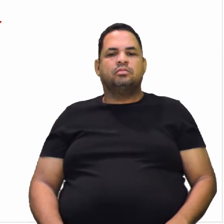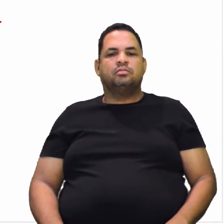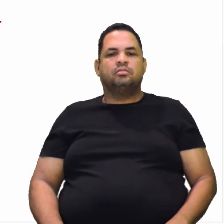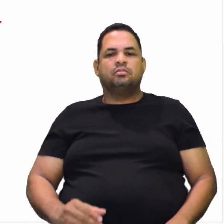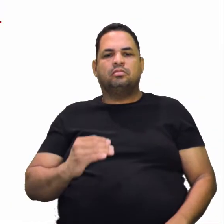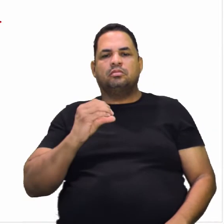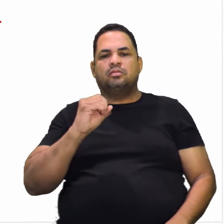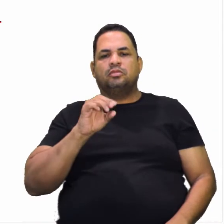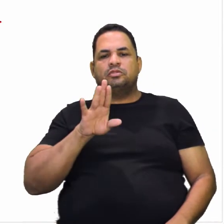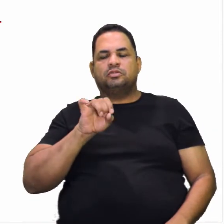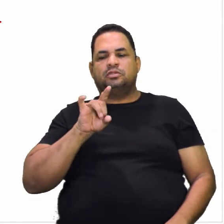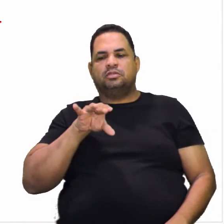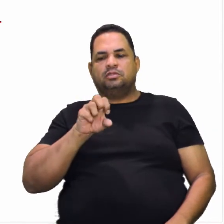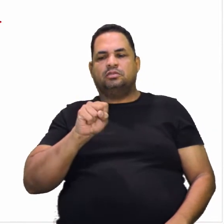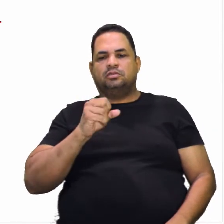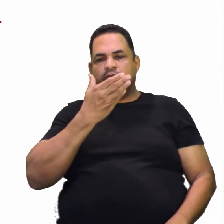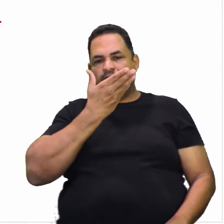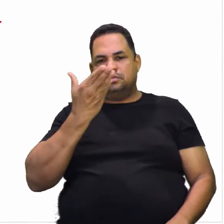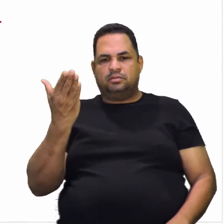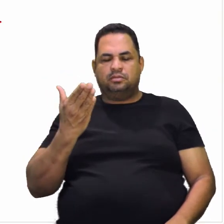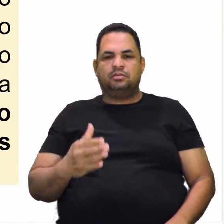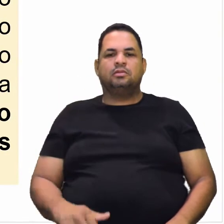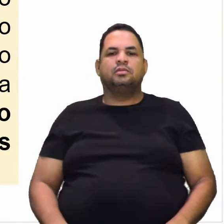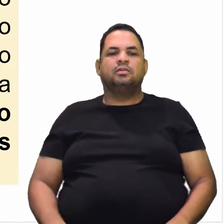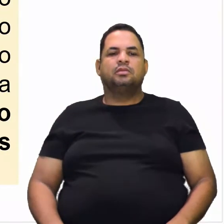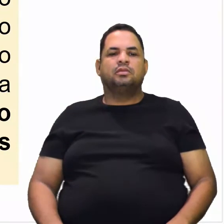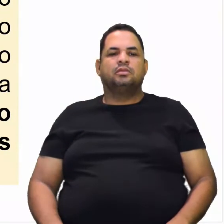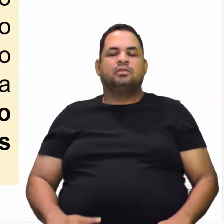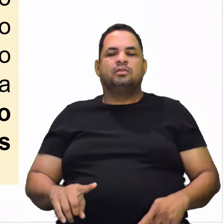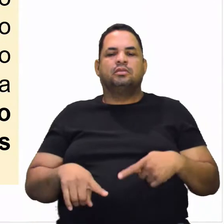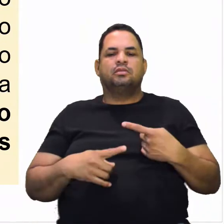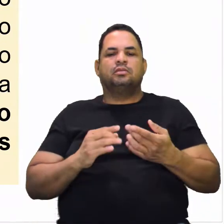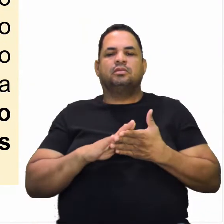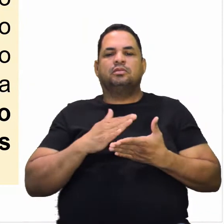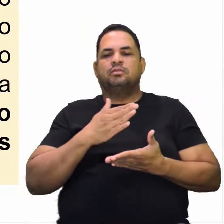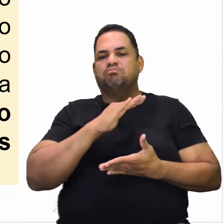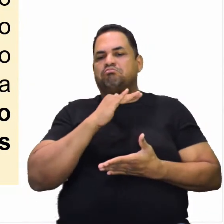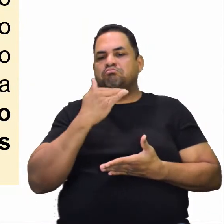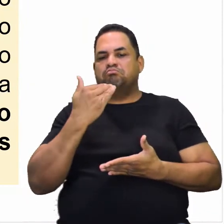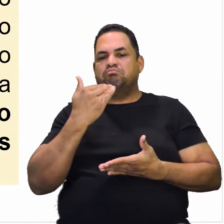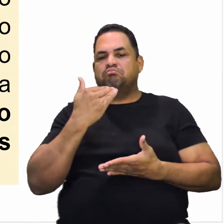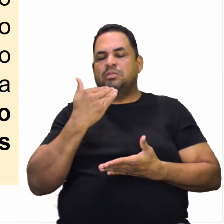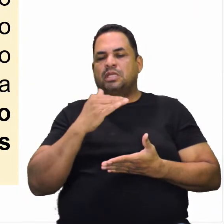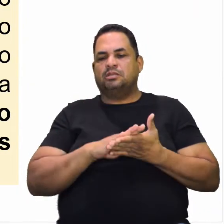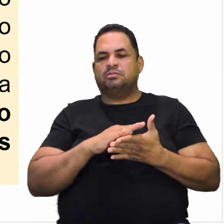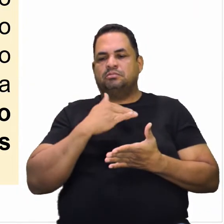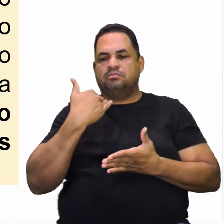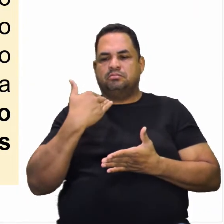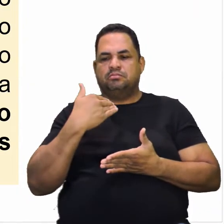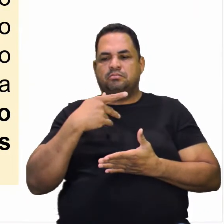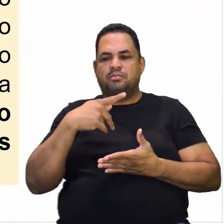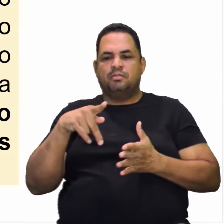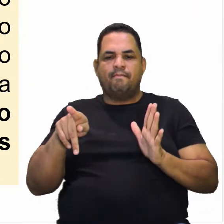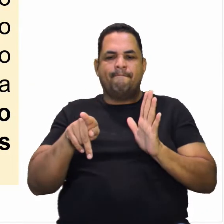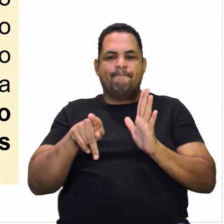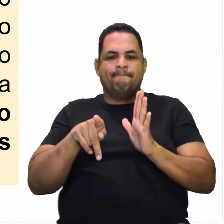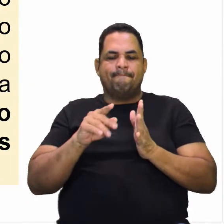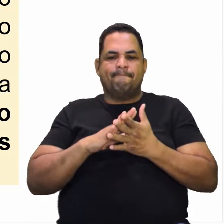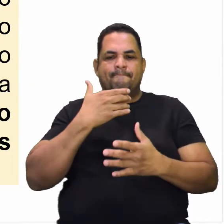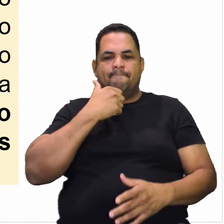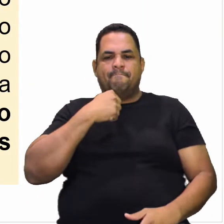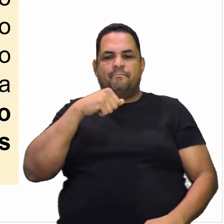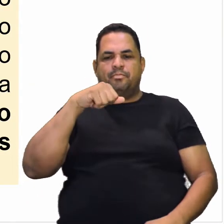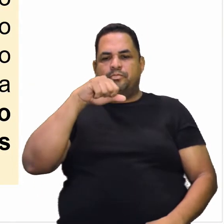Osíris. Aqui. Quando ele vai perder o pai, que Sete mata o seu pai, ele vai lutar contra Sete